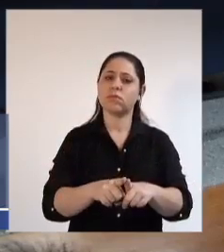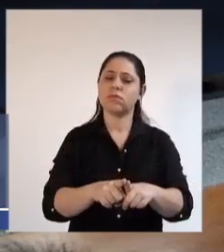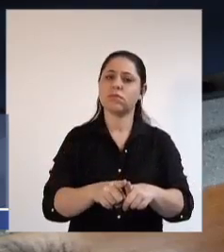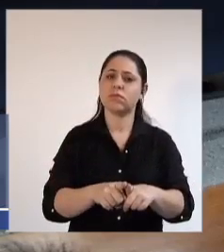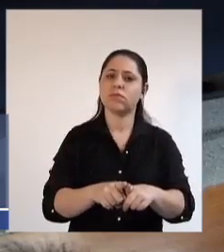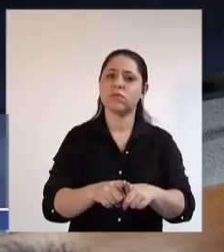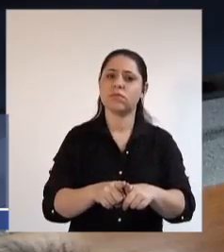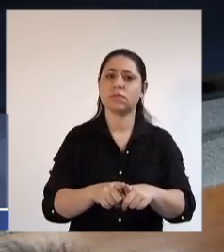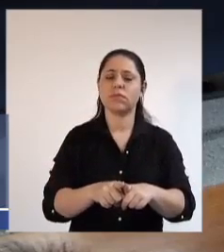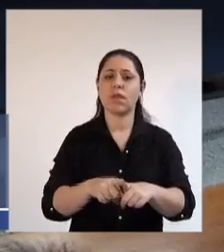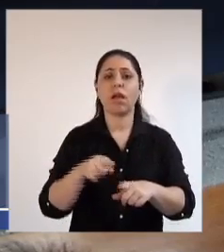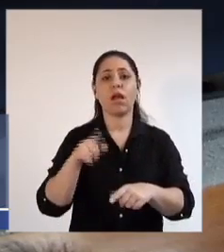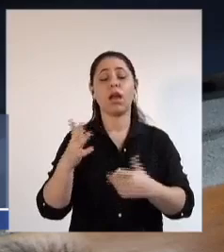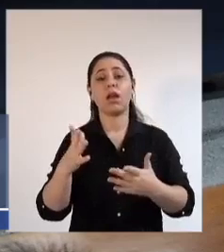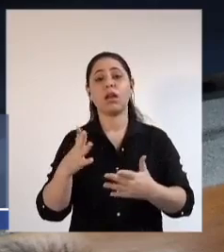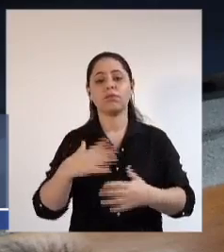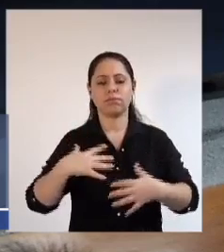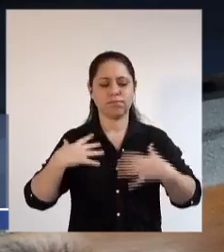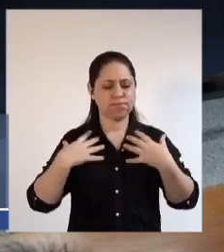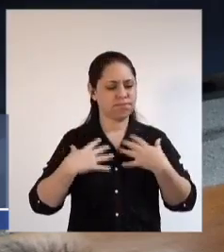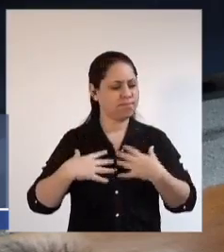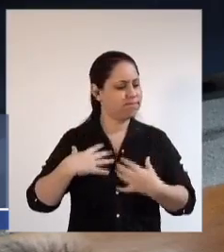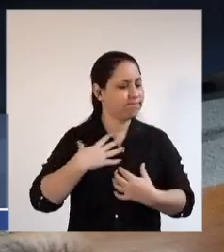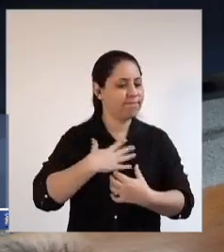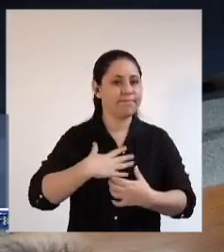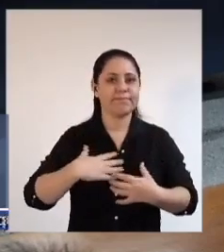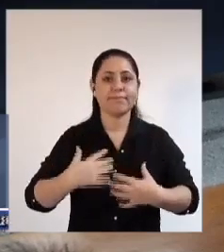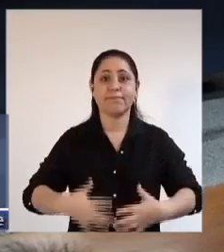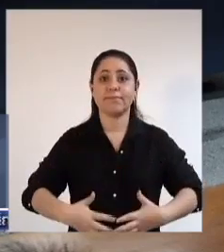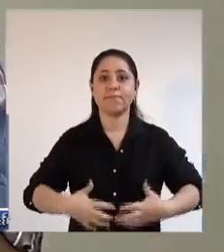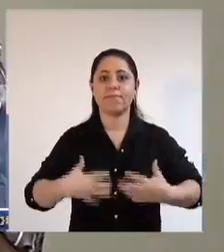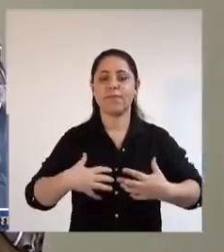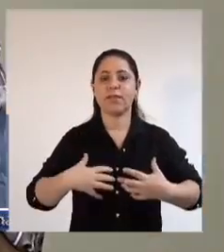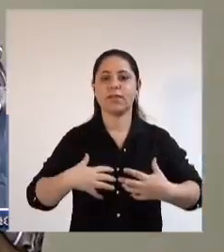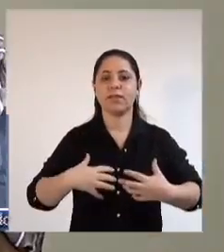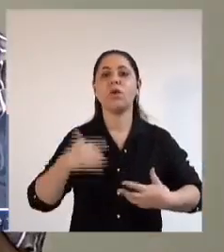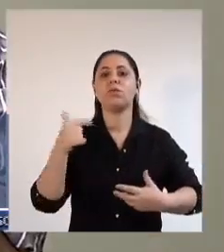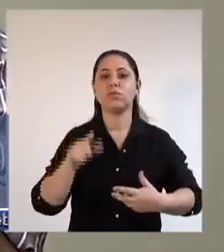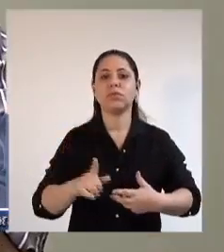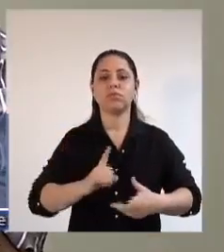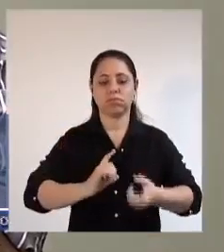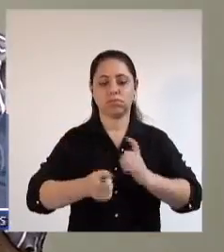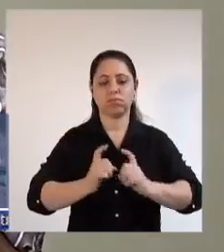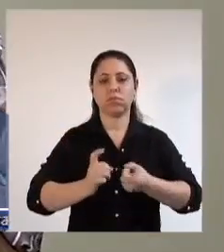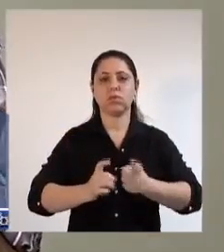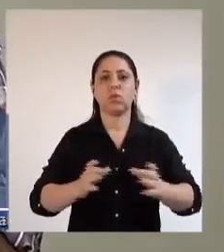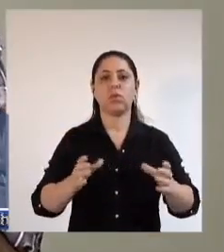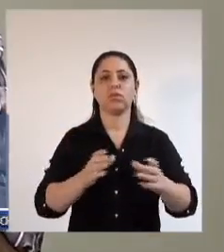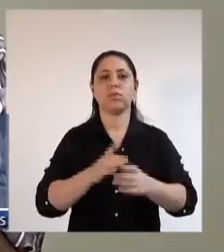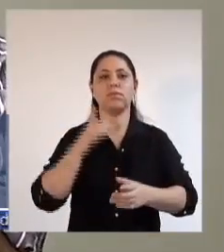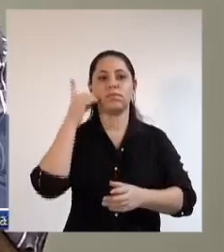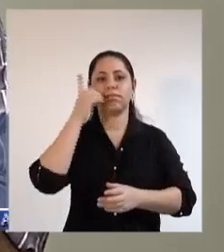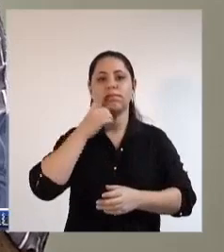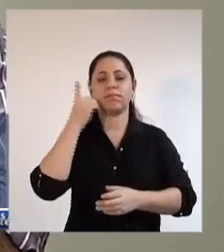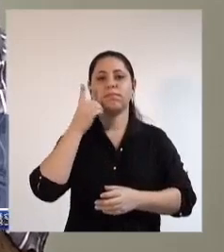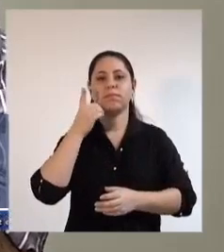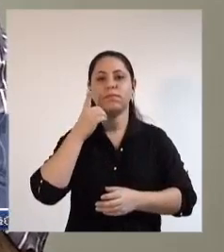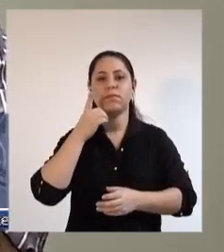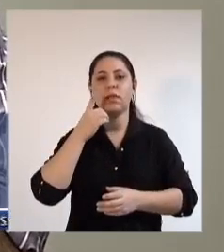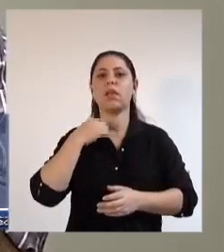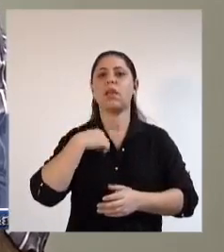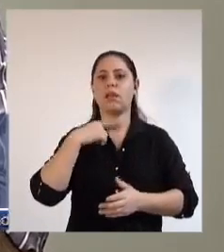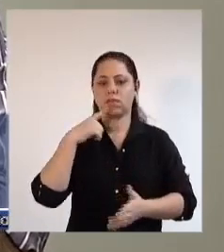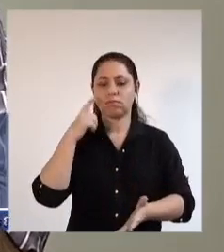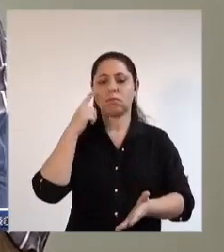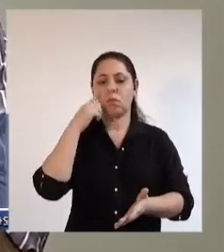câmera é um prazer muito grande estar novamente em uma uma dessas frentes parlamentares e sou testemunha de